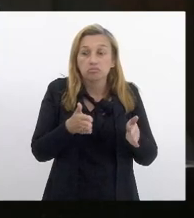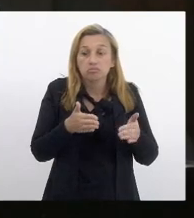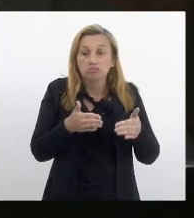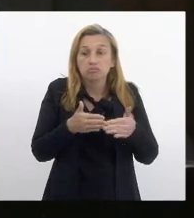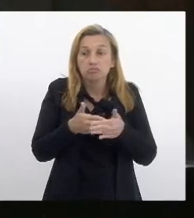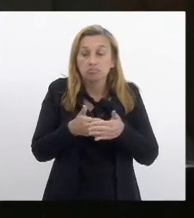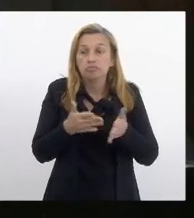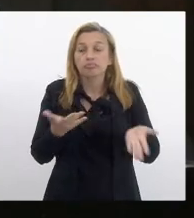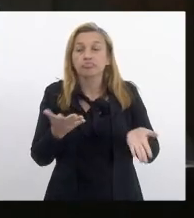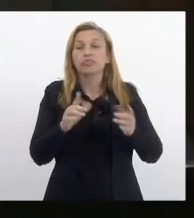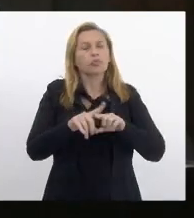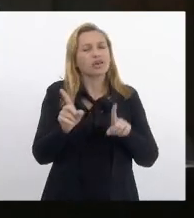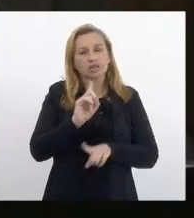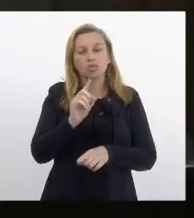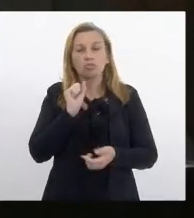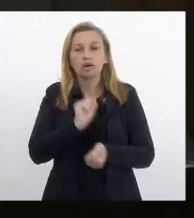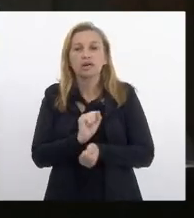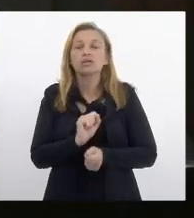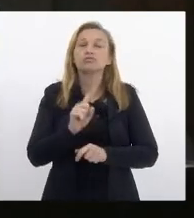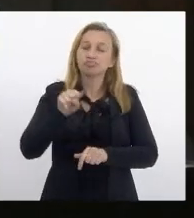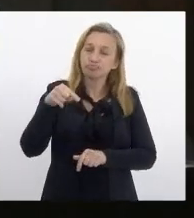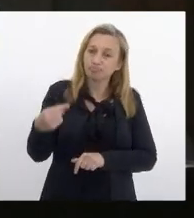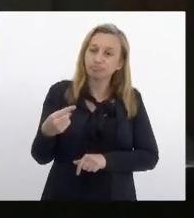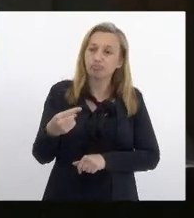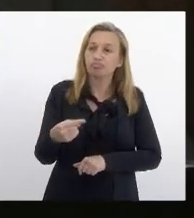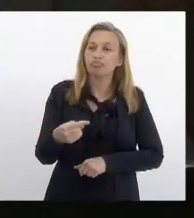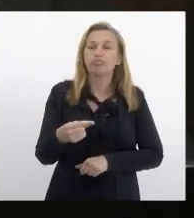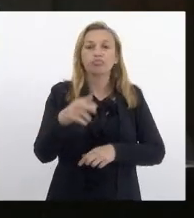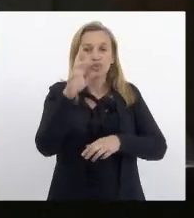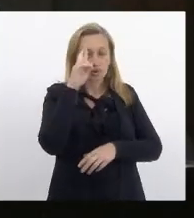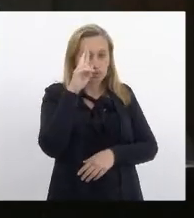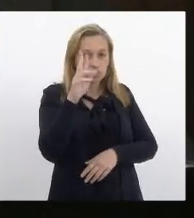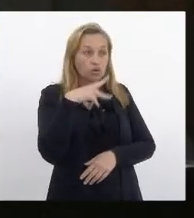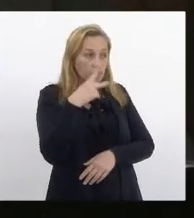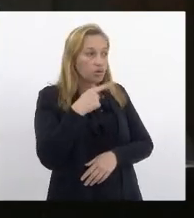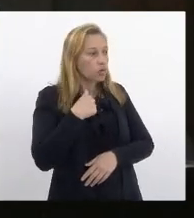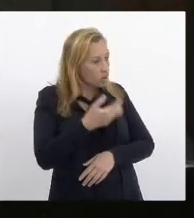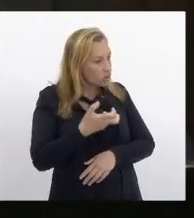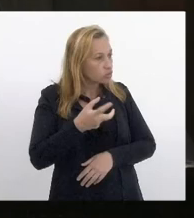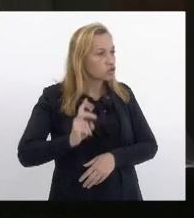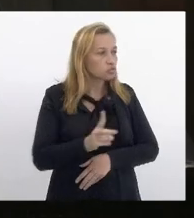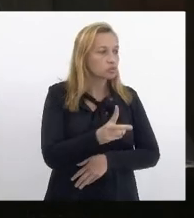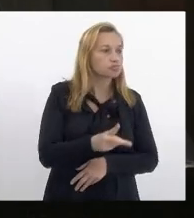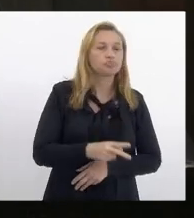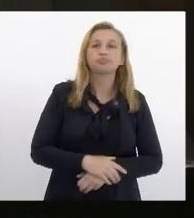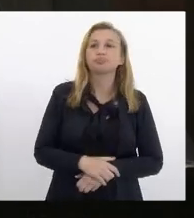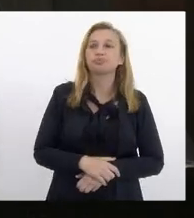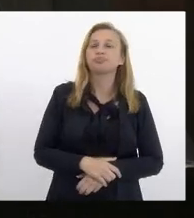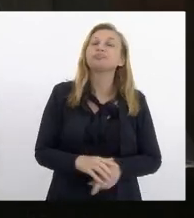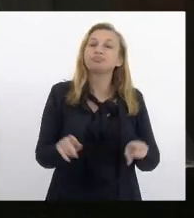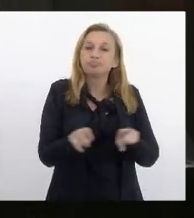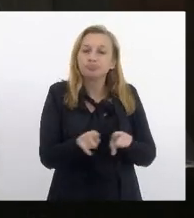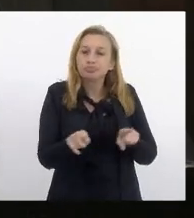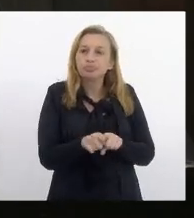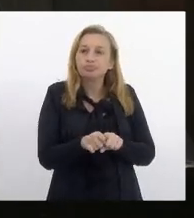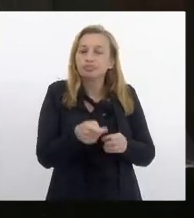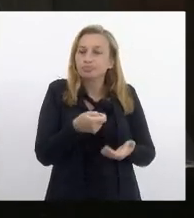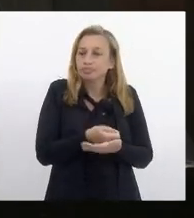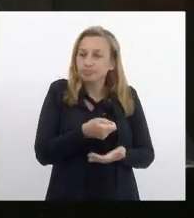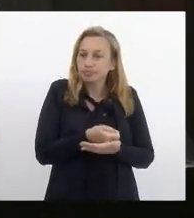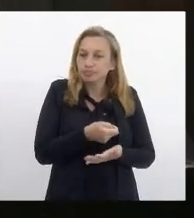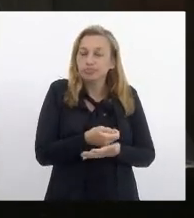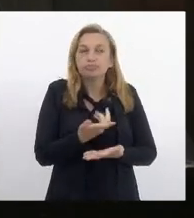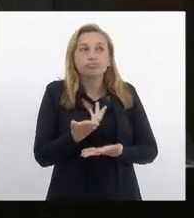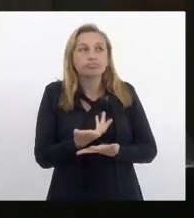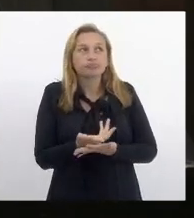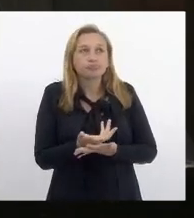restritivas. Mas não para aí a situação. Vossa Excelência mencionou, e eu quero continuar. Vem também a exigência de